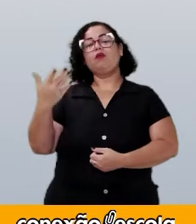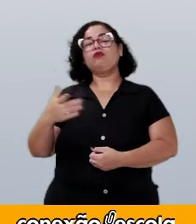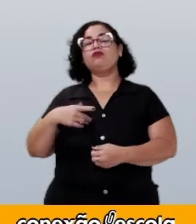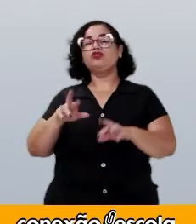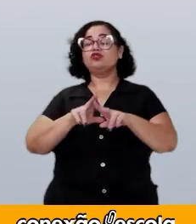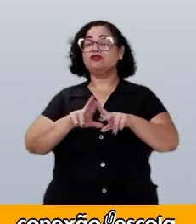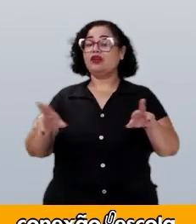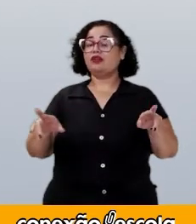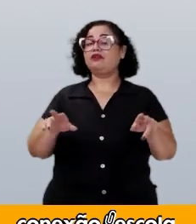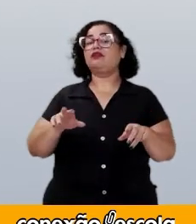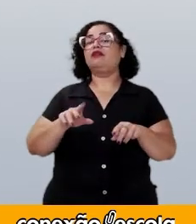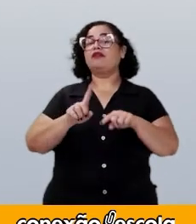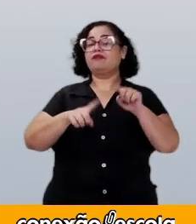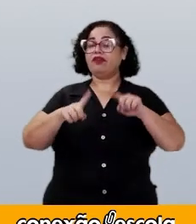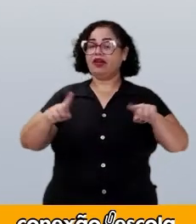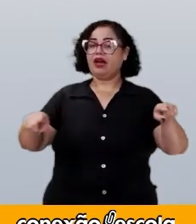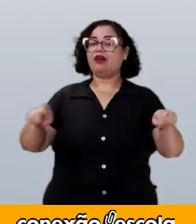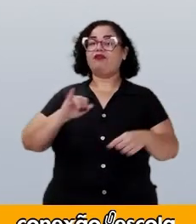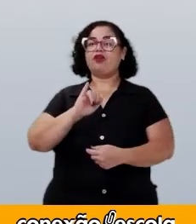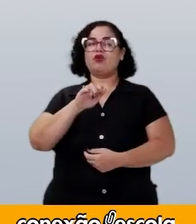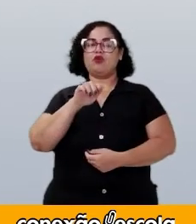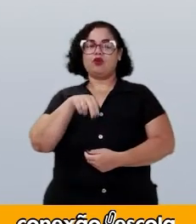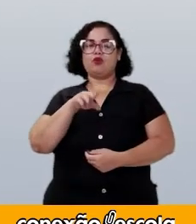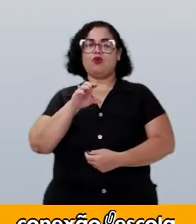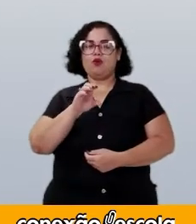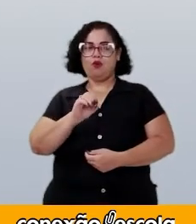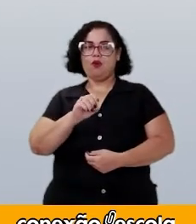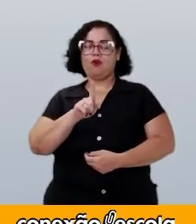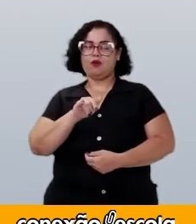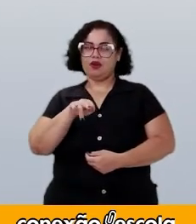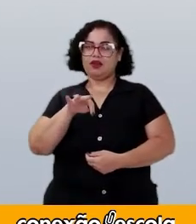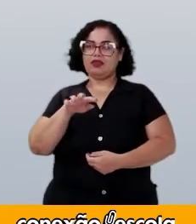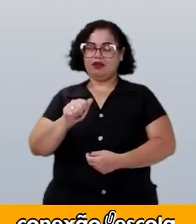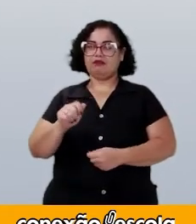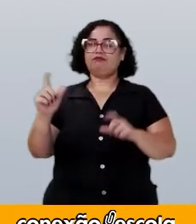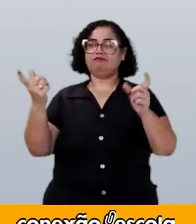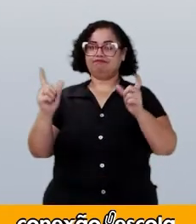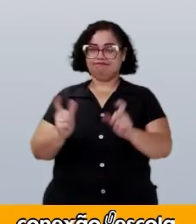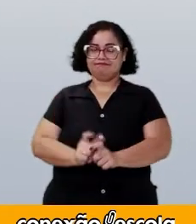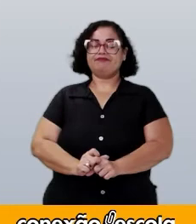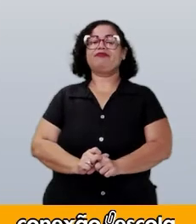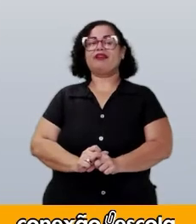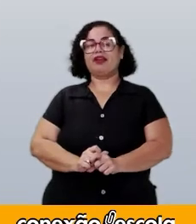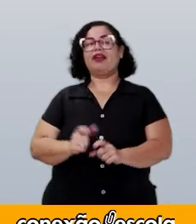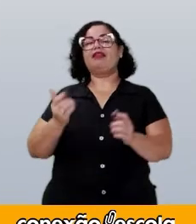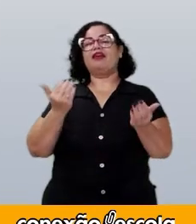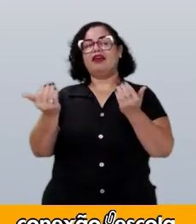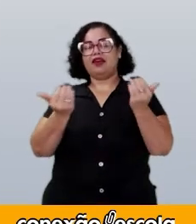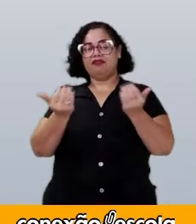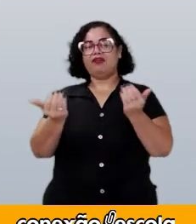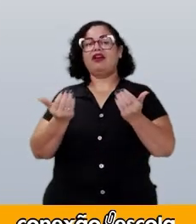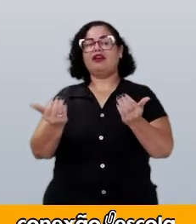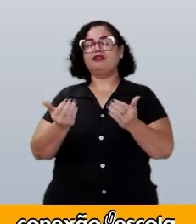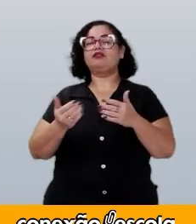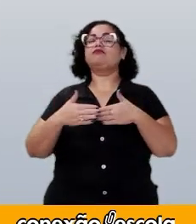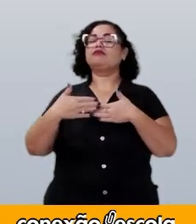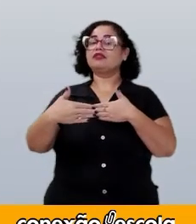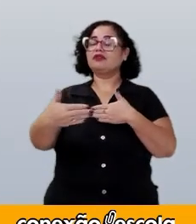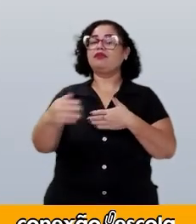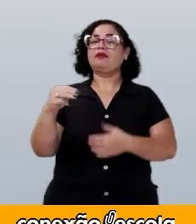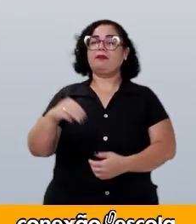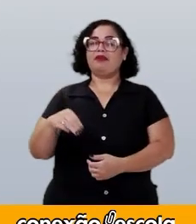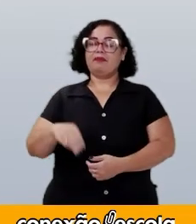entre incógnita e variável. Também estudaremos expressões algébricas equivalentes e